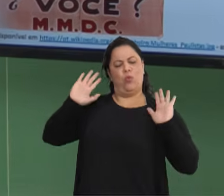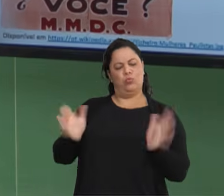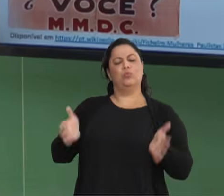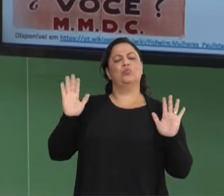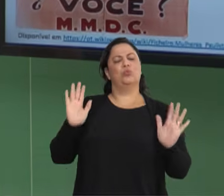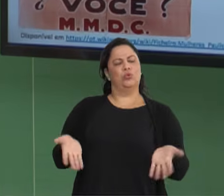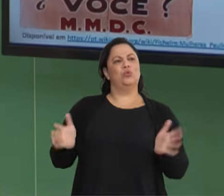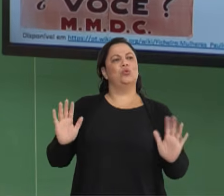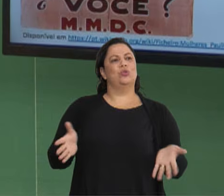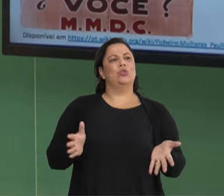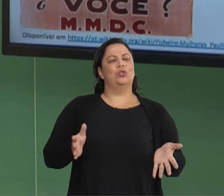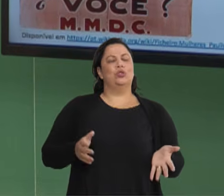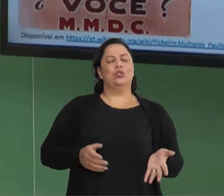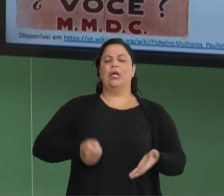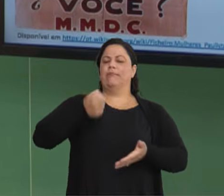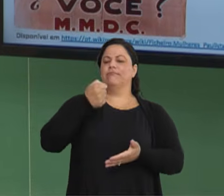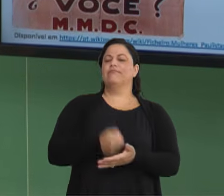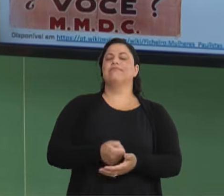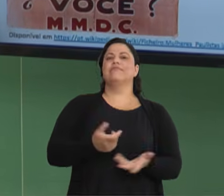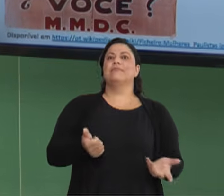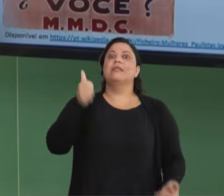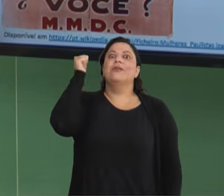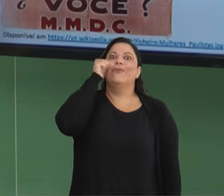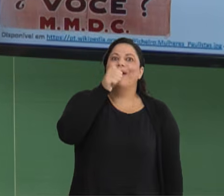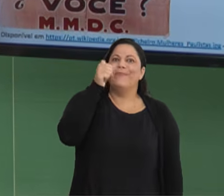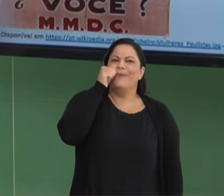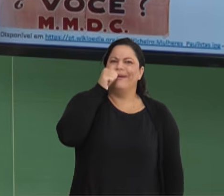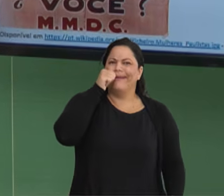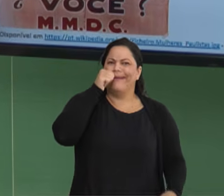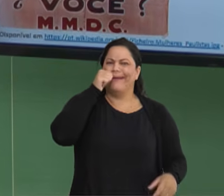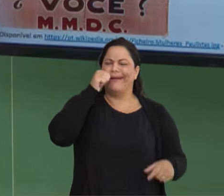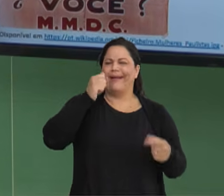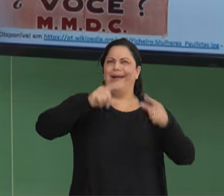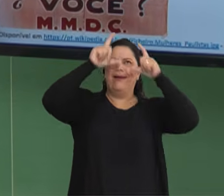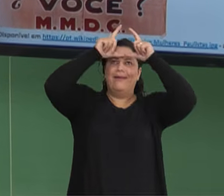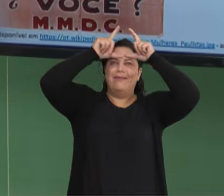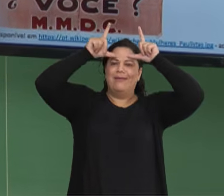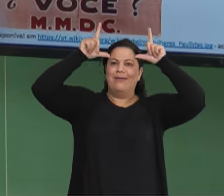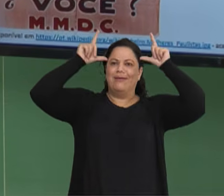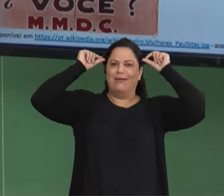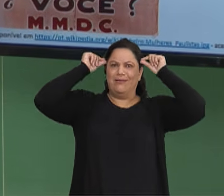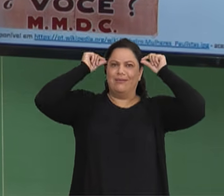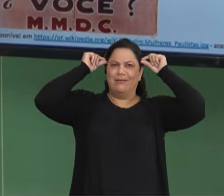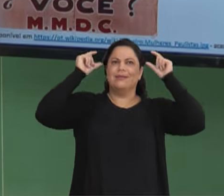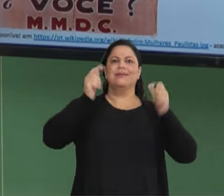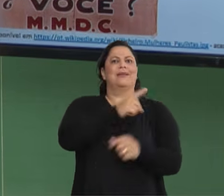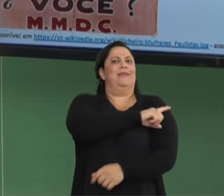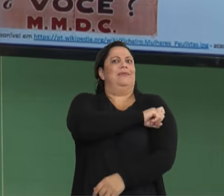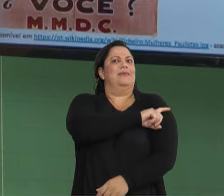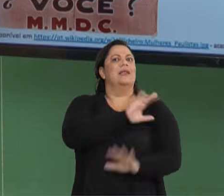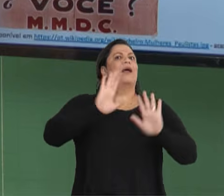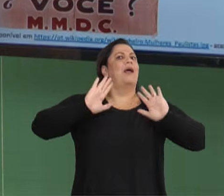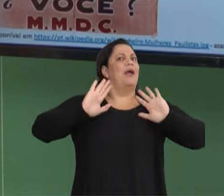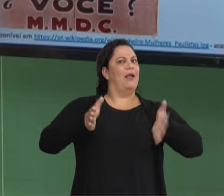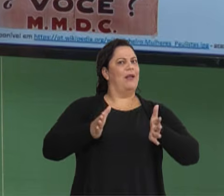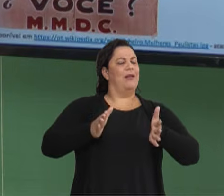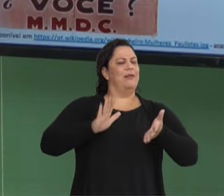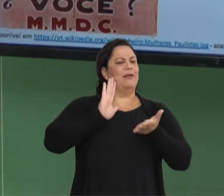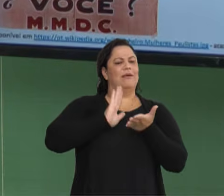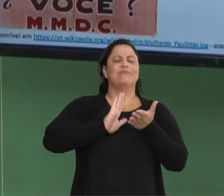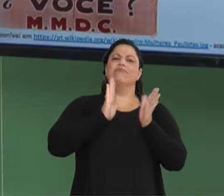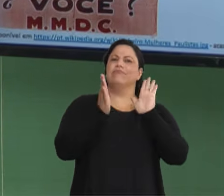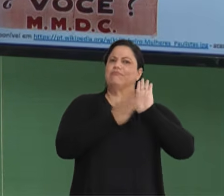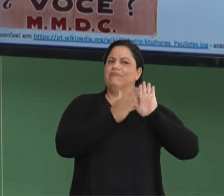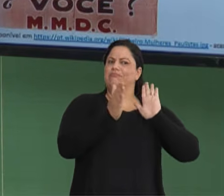E você? Repara, uma mulher, como enfermeira, está dizendo, ela já cumpriu o papel dela. E você? Você lembra